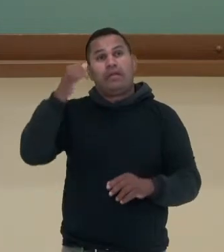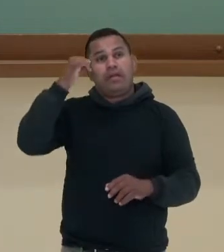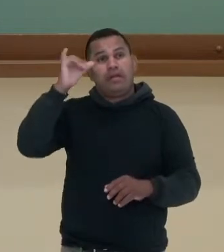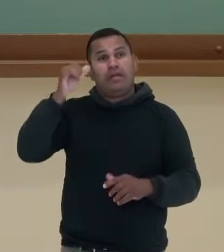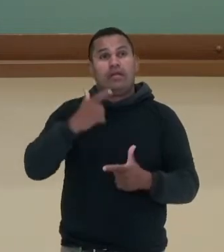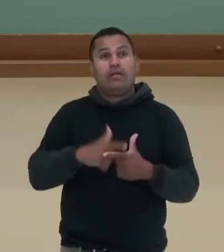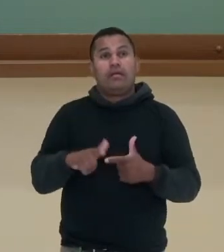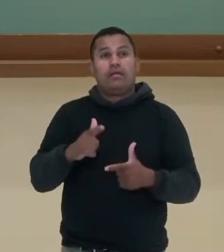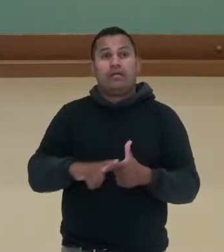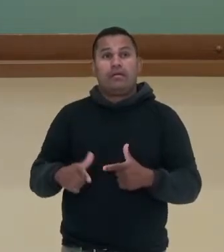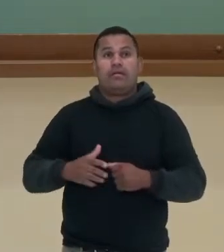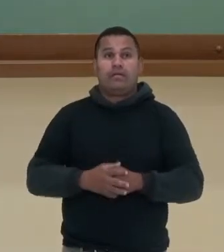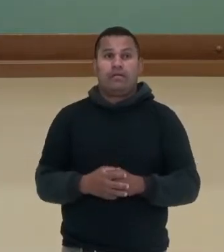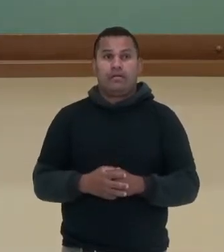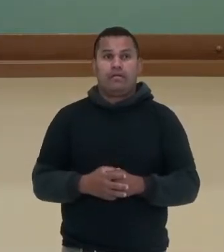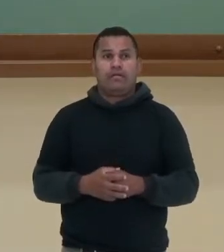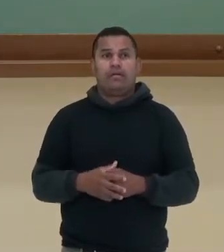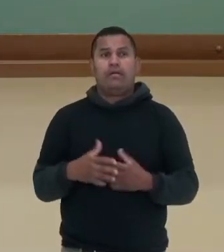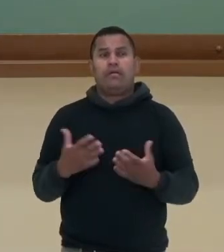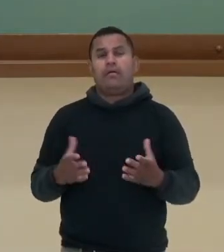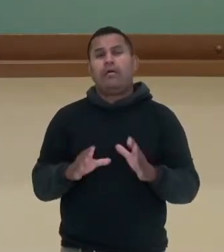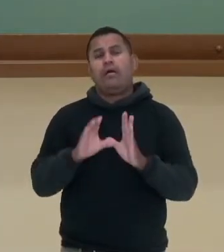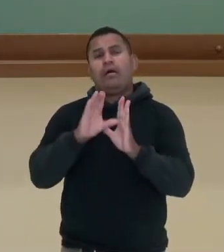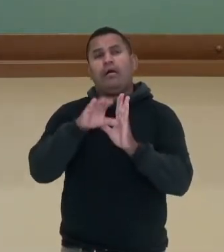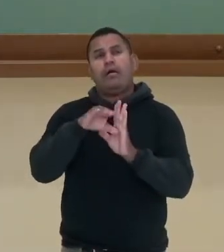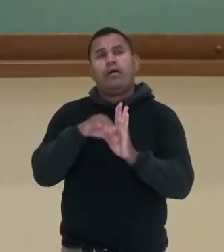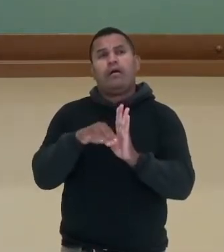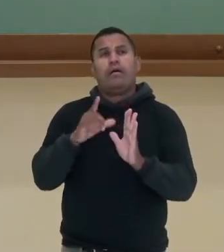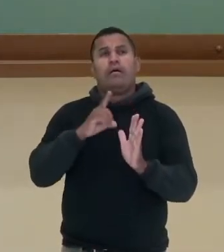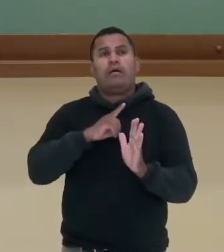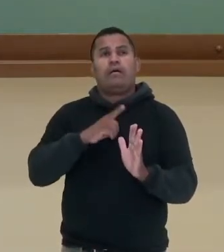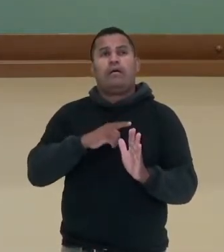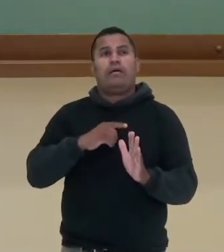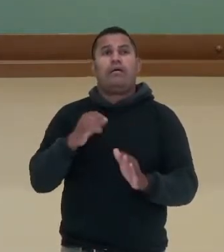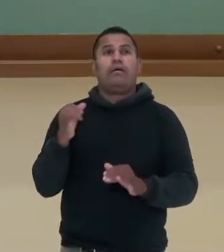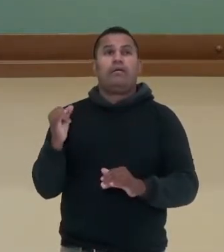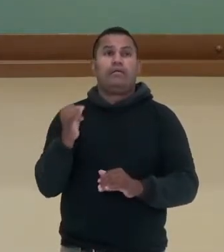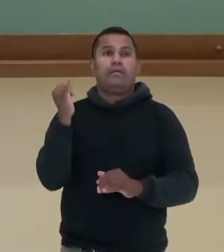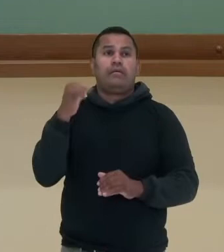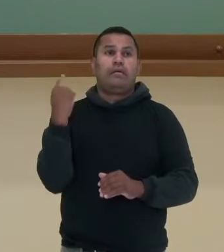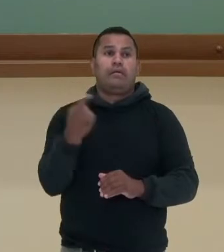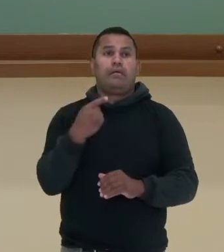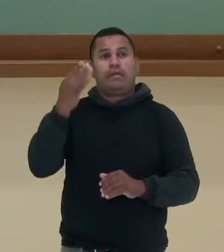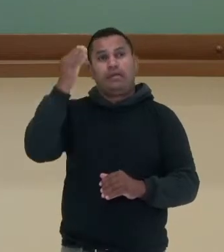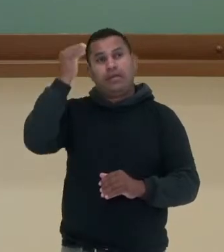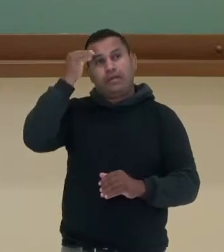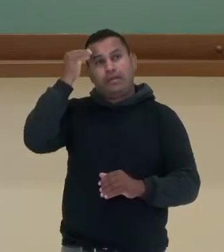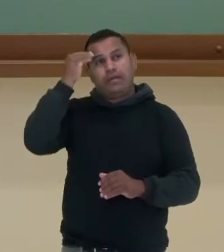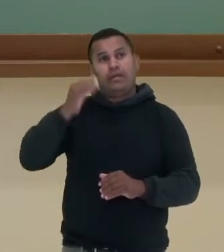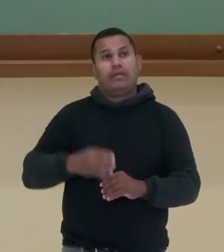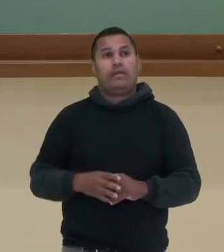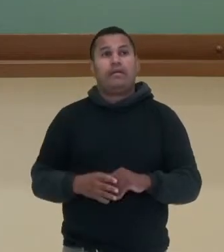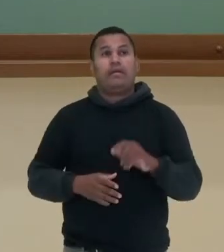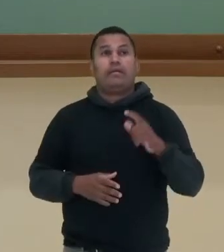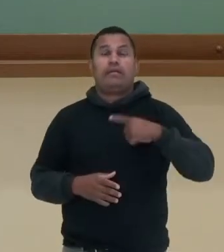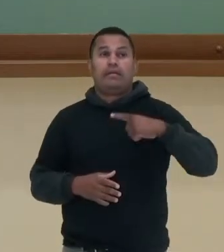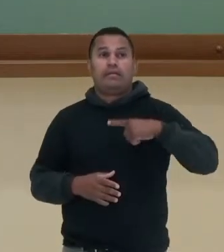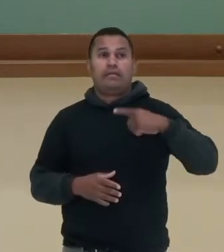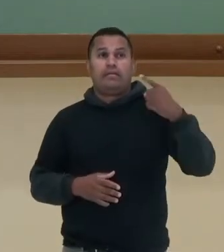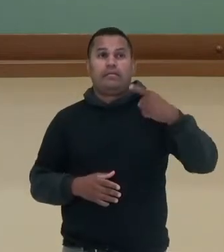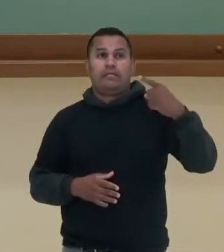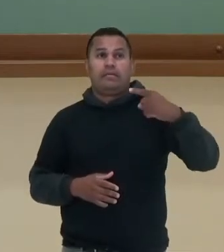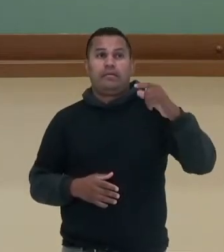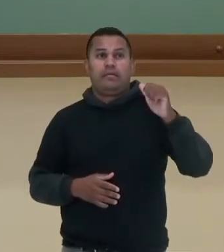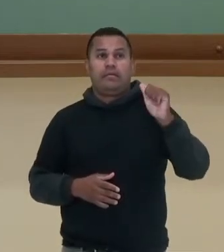conceitos fundamentais da ecologia? Então, são os fatores abióticos. Que são fatores abióticos? São fatores físicos e químicos.